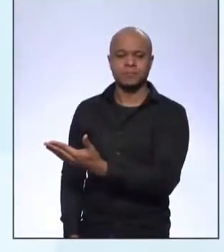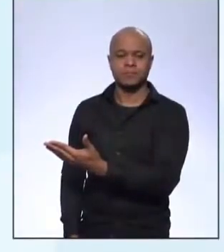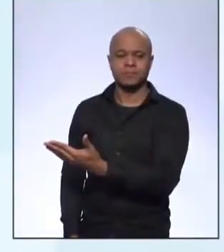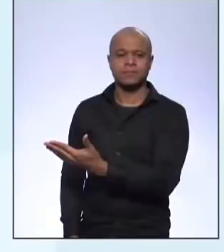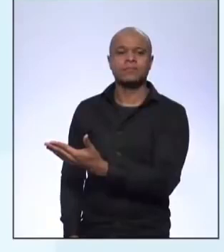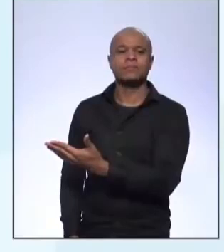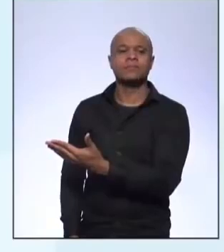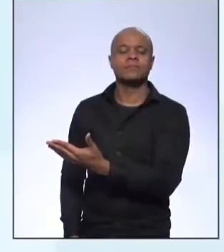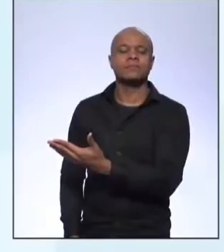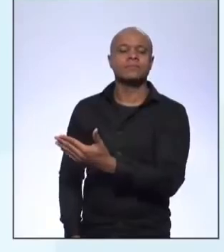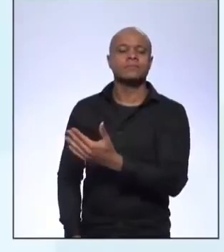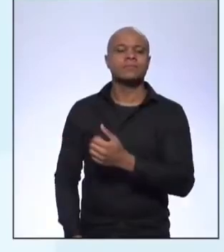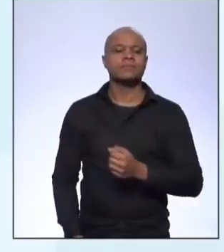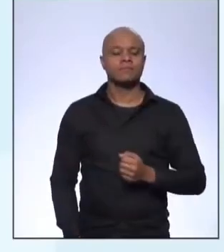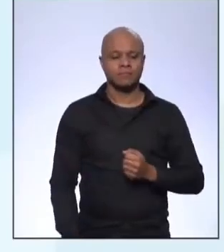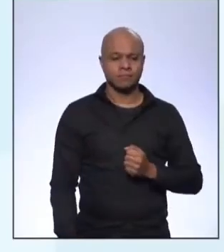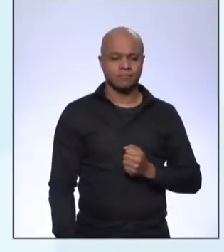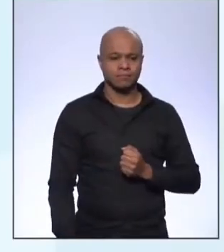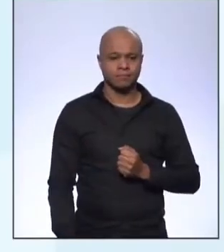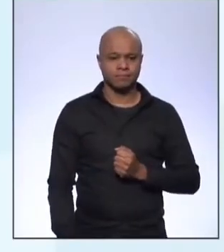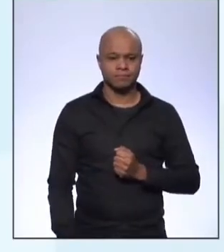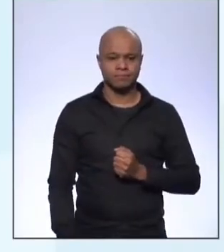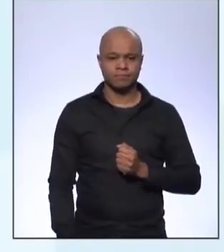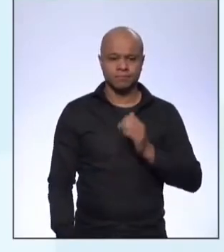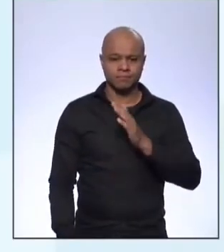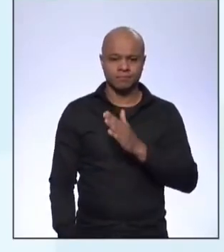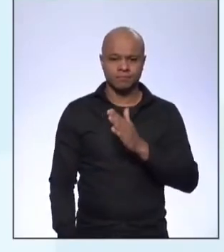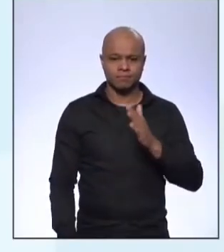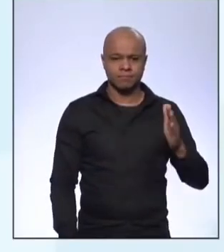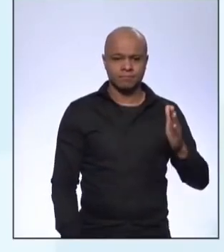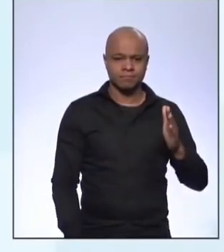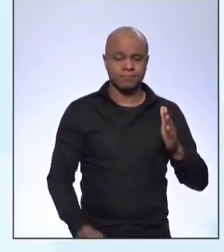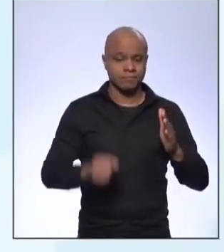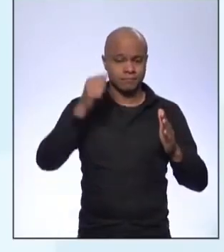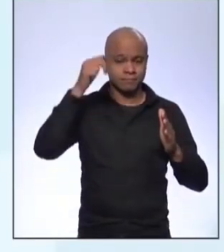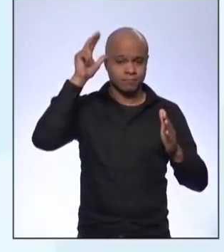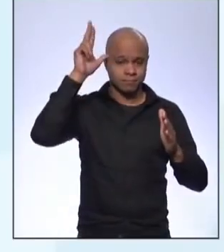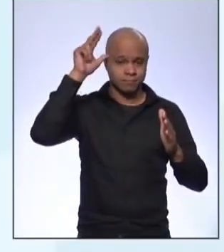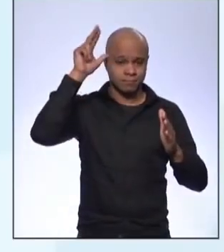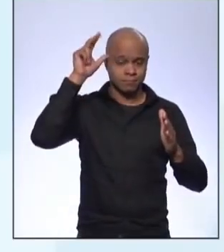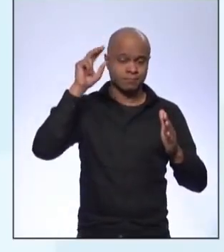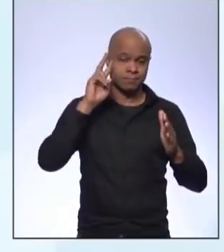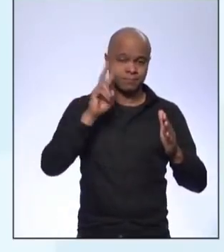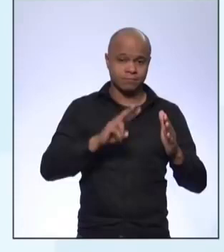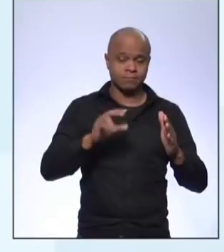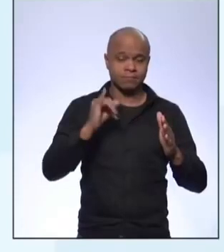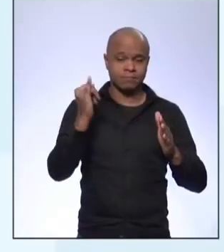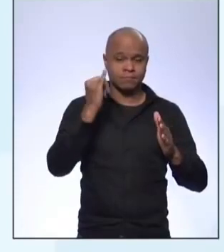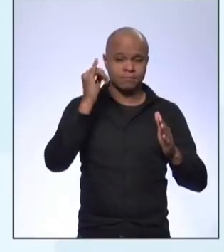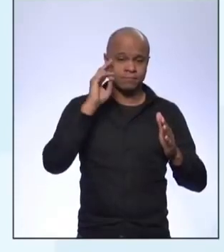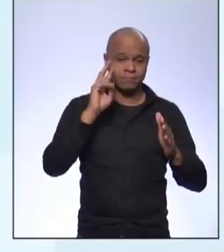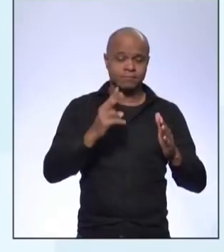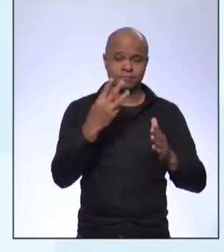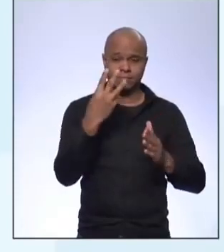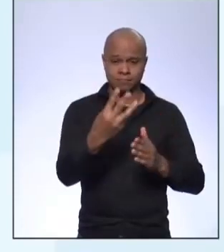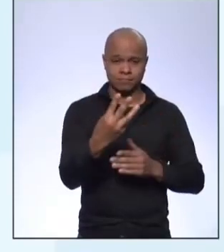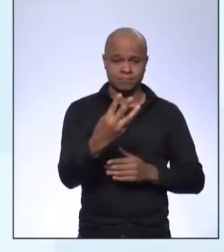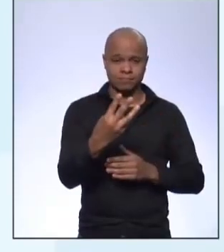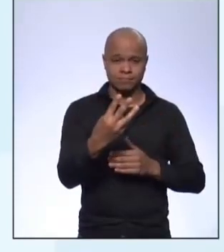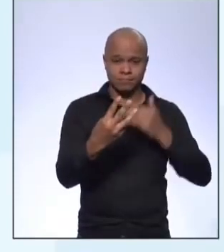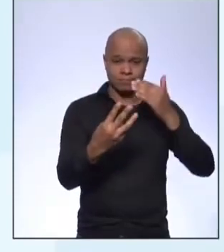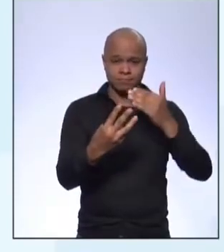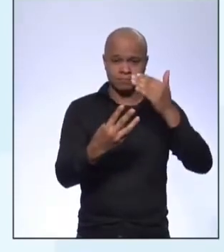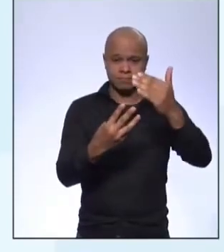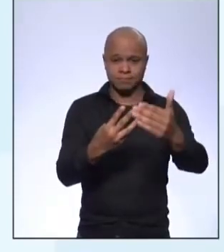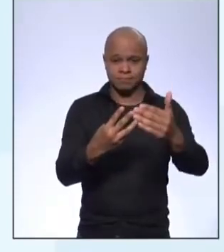tá? O recorte 3 é esse da esquerda, que tem um cavalinho ali, mas é importante vocês verem esses 3 personagens que estão atrás aí